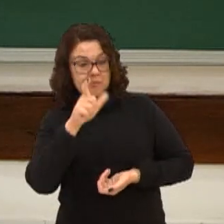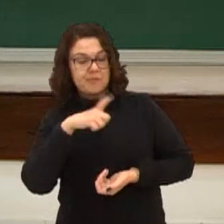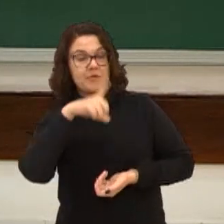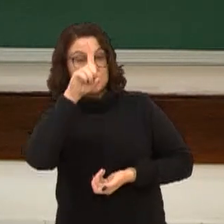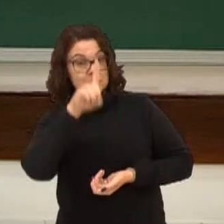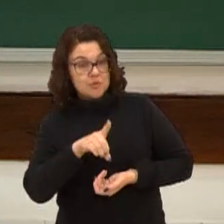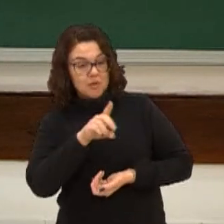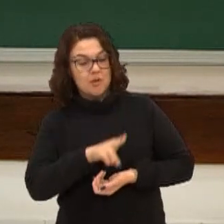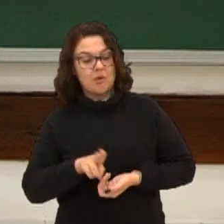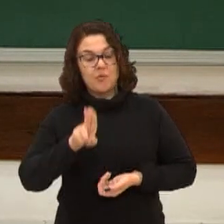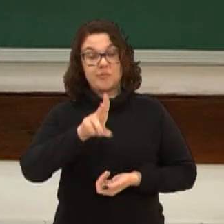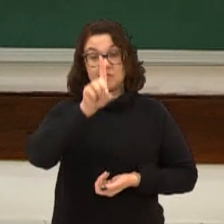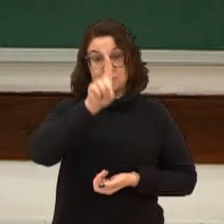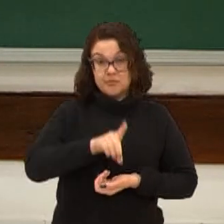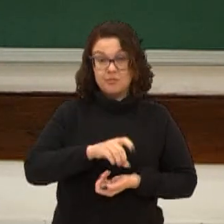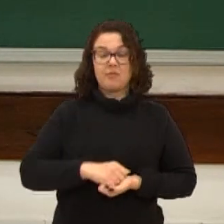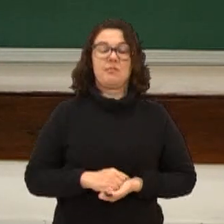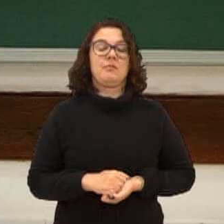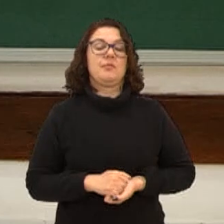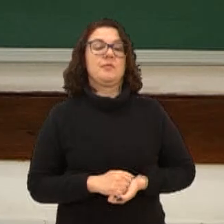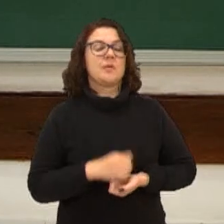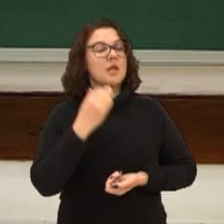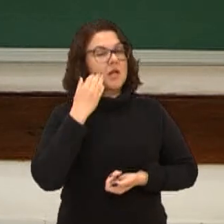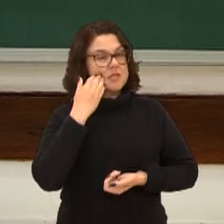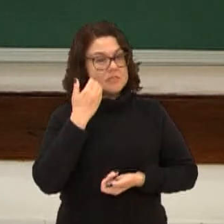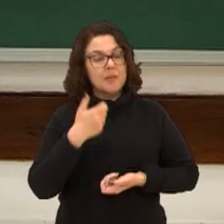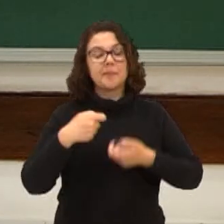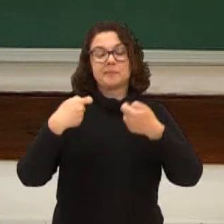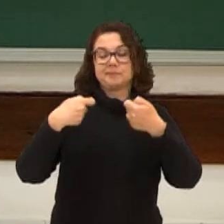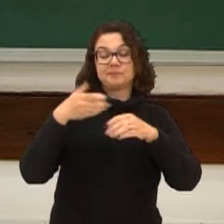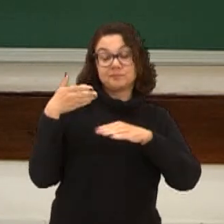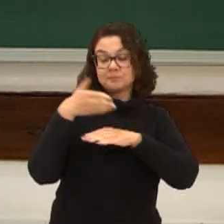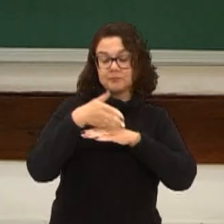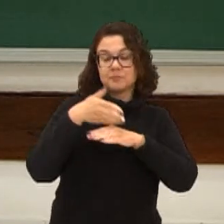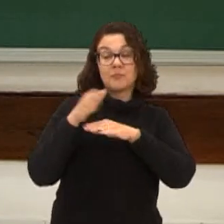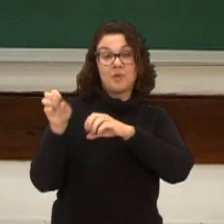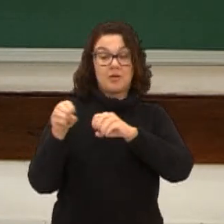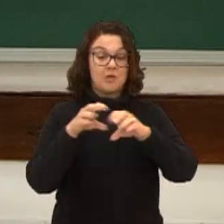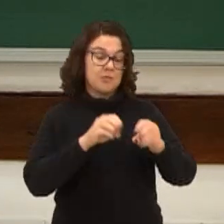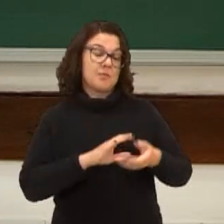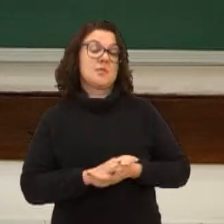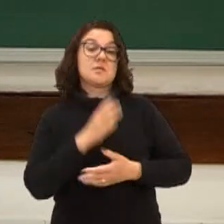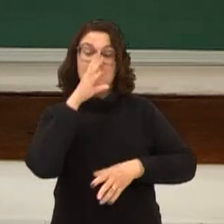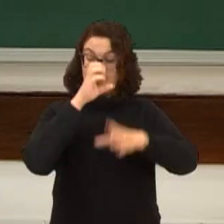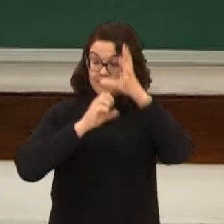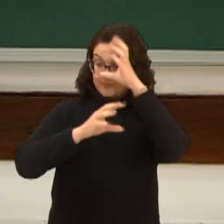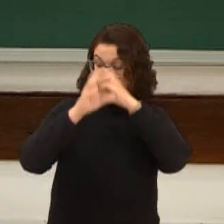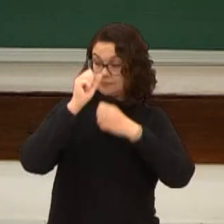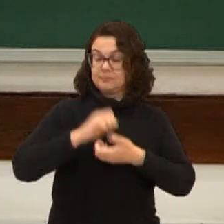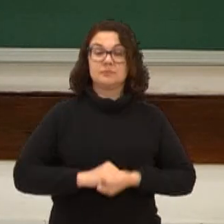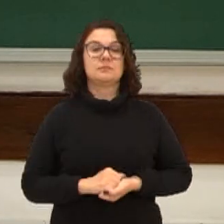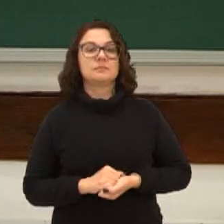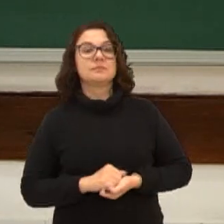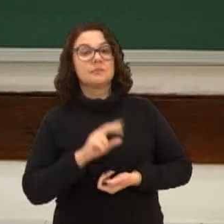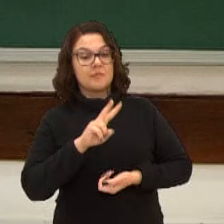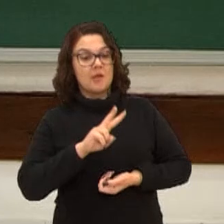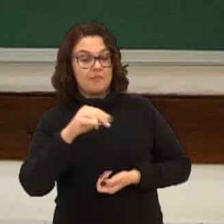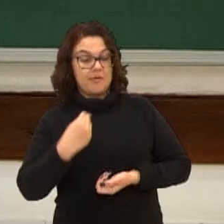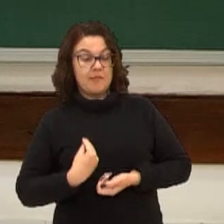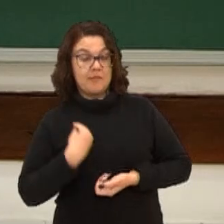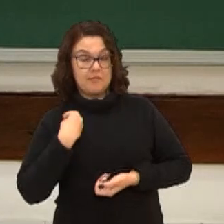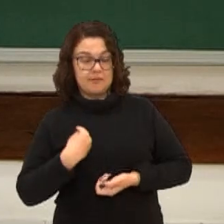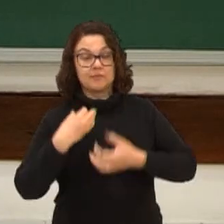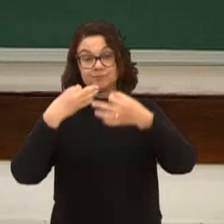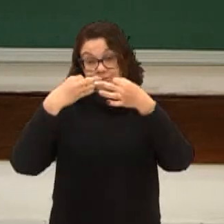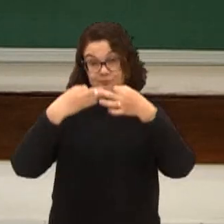ela faz uso desse direito, quando ela realmente tem acesso ao conhecimento. Ela vai ter uma vida,